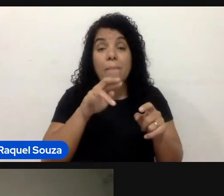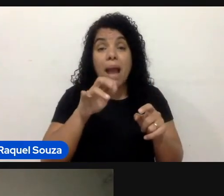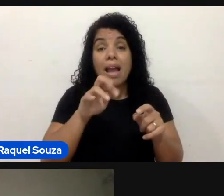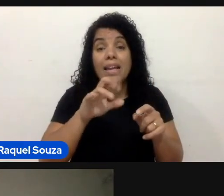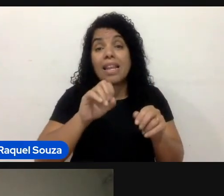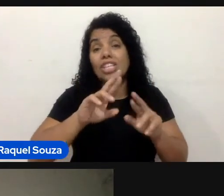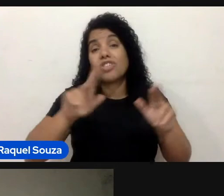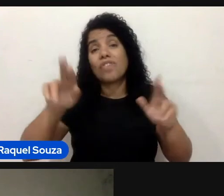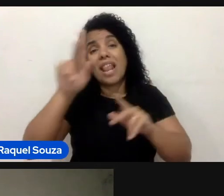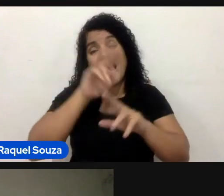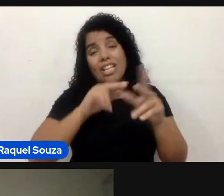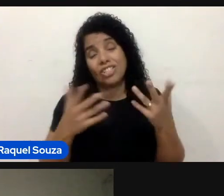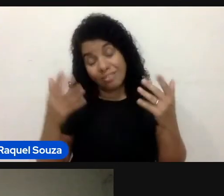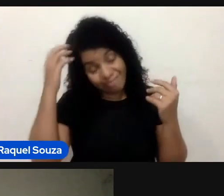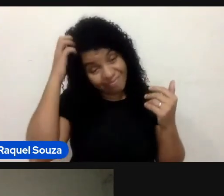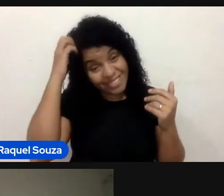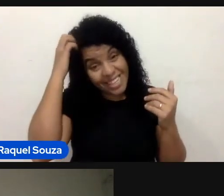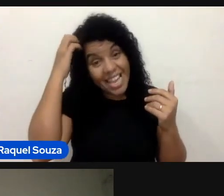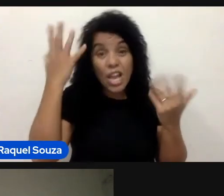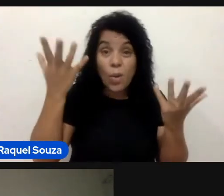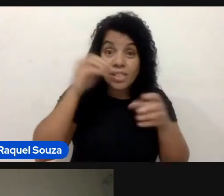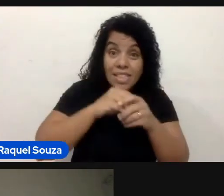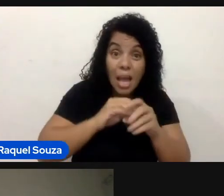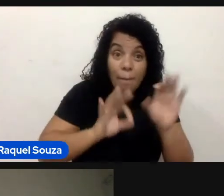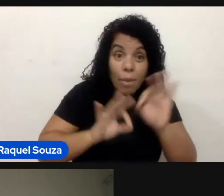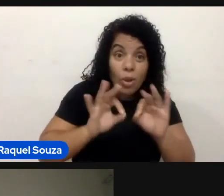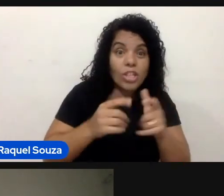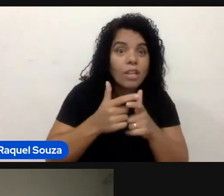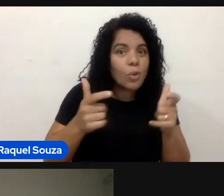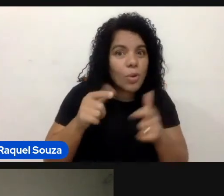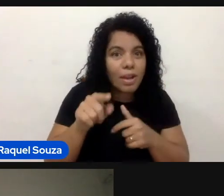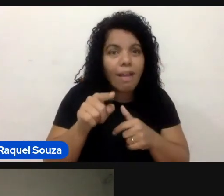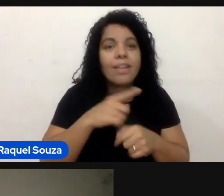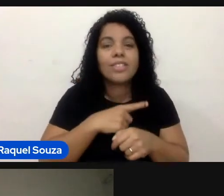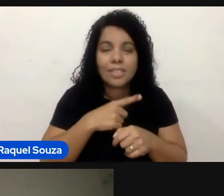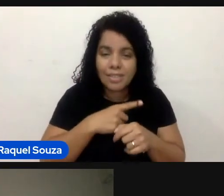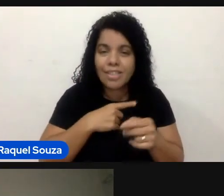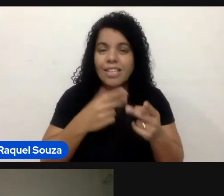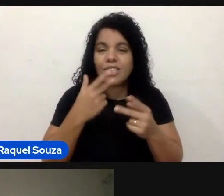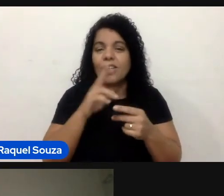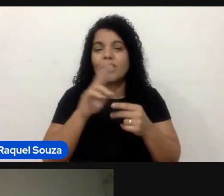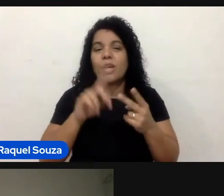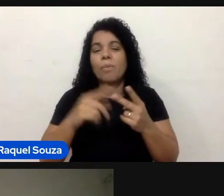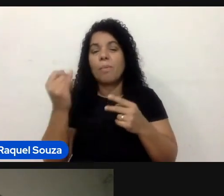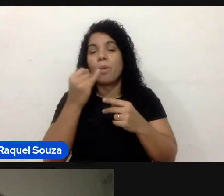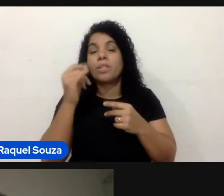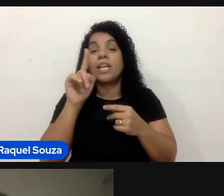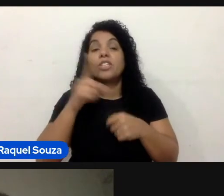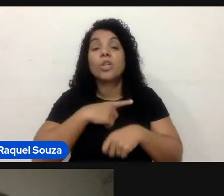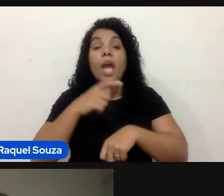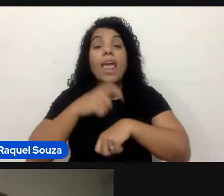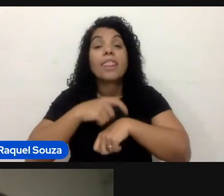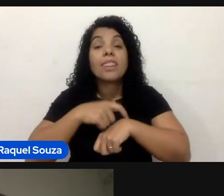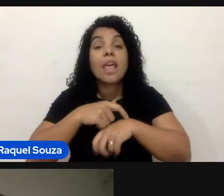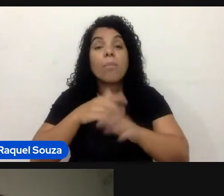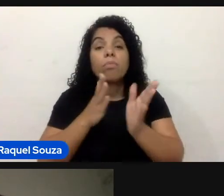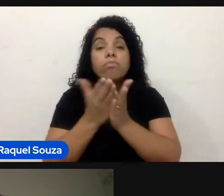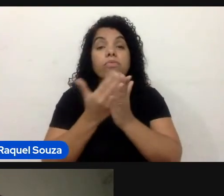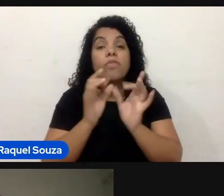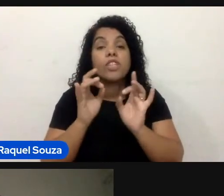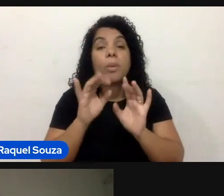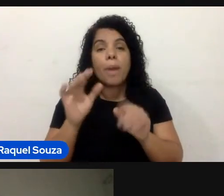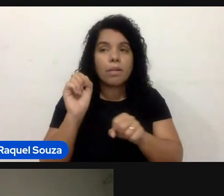conseguir paralelizar. Então, quando você está num projeto grande, existe um negócio muito importante que é tempo de feedback. Você